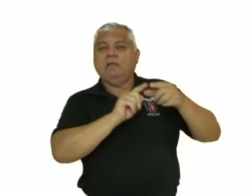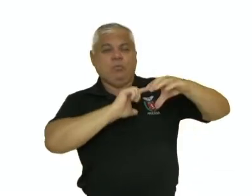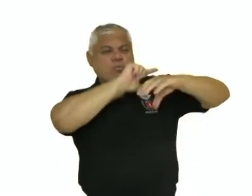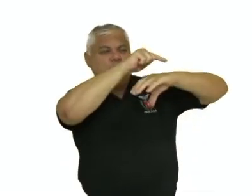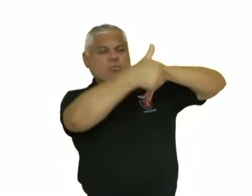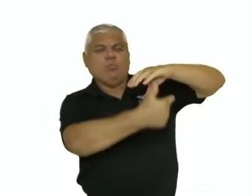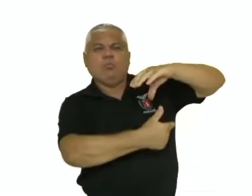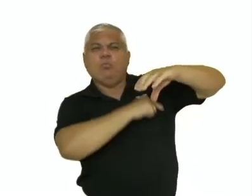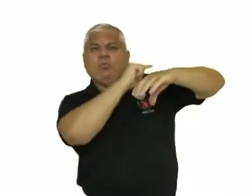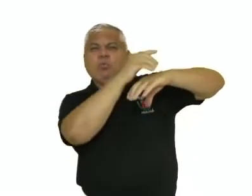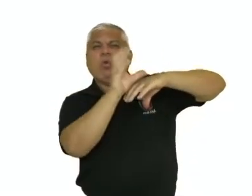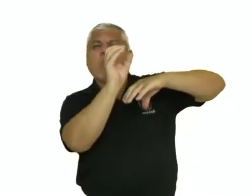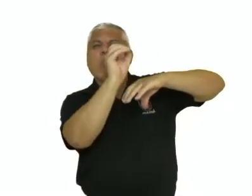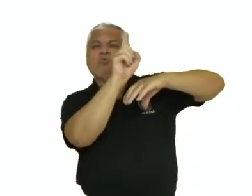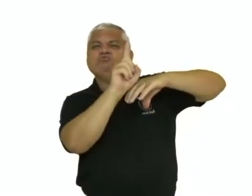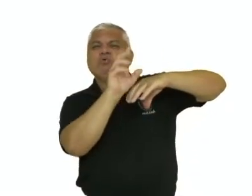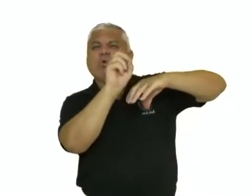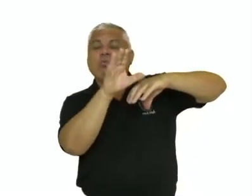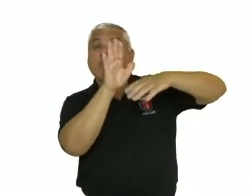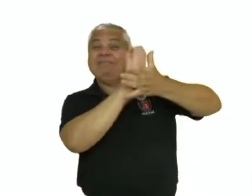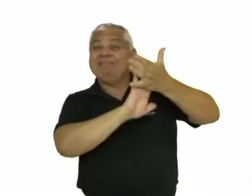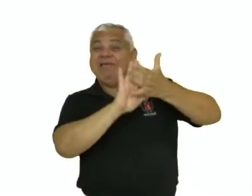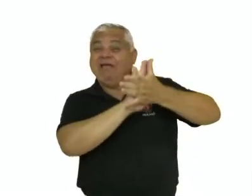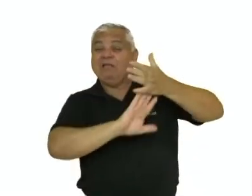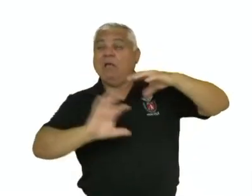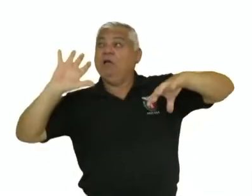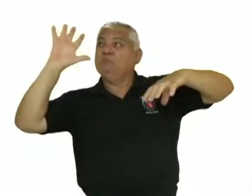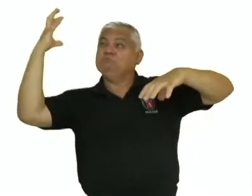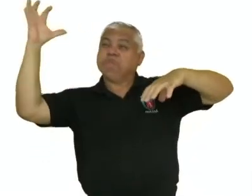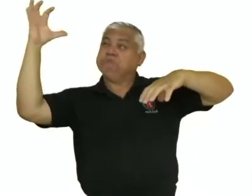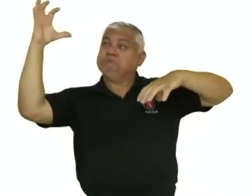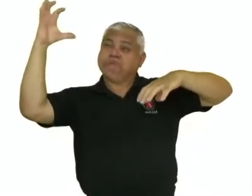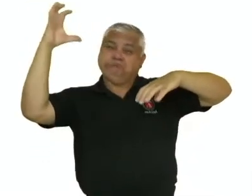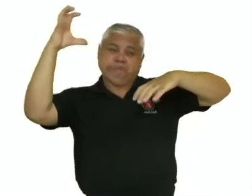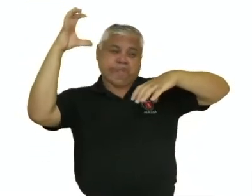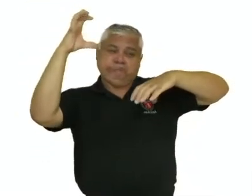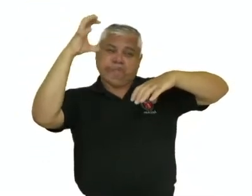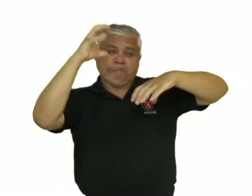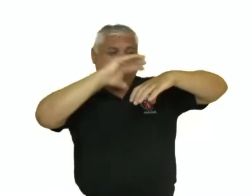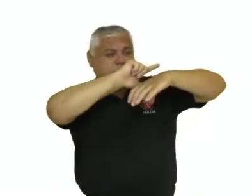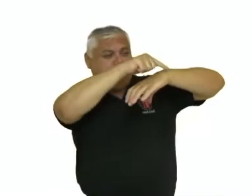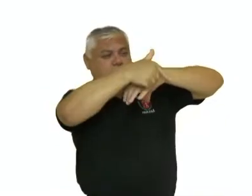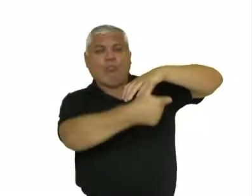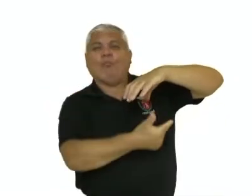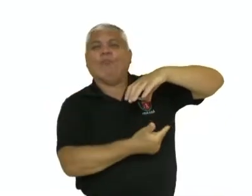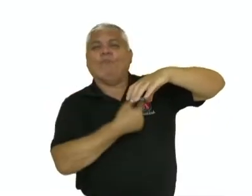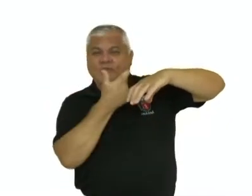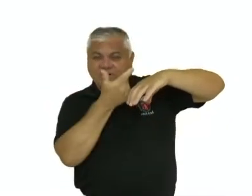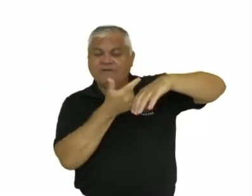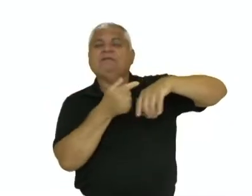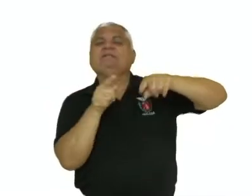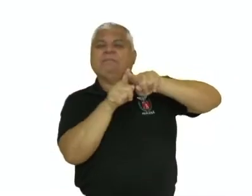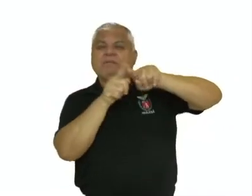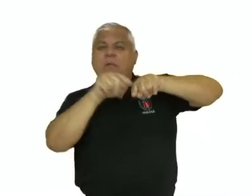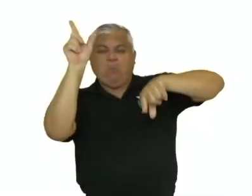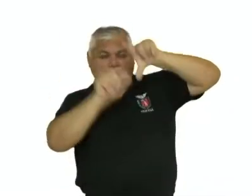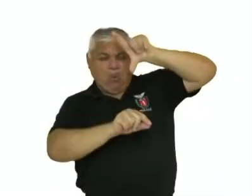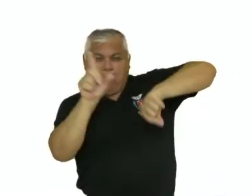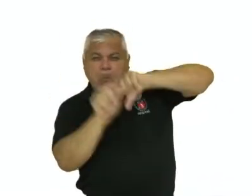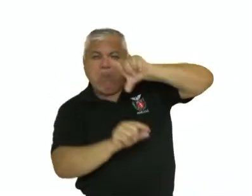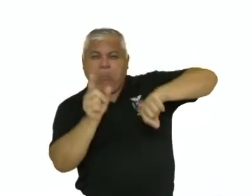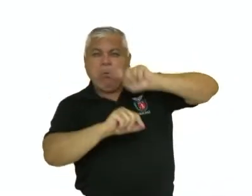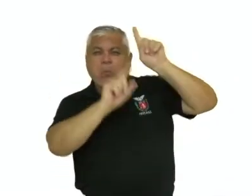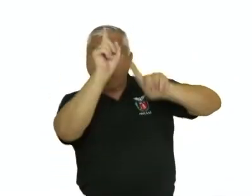ozônio, constantemente bombardeada por raios ultravioleta do tipo A e do tipo B, meteoroides,